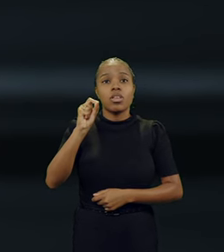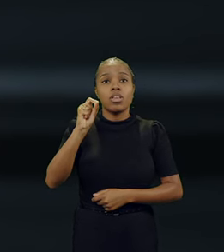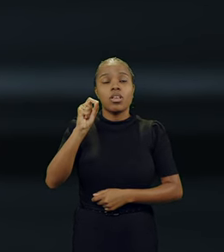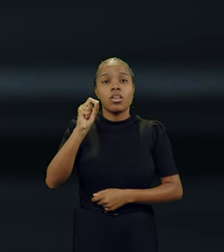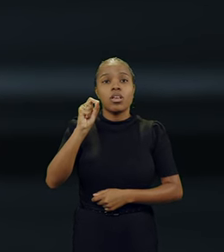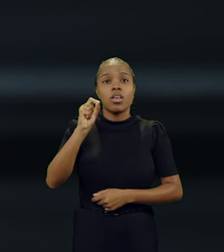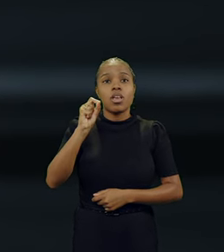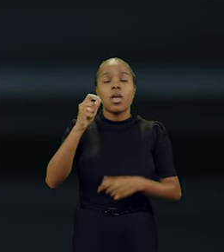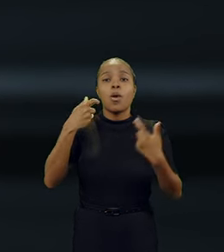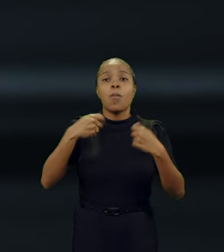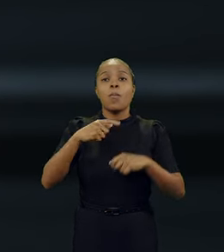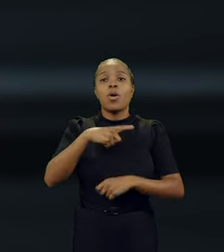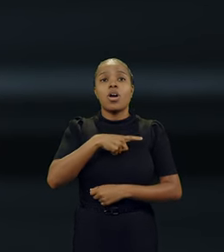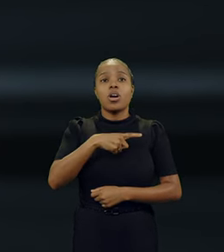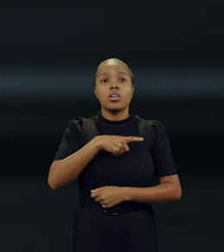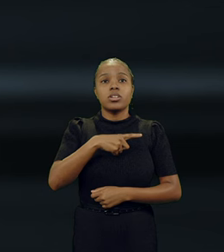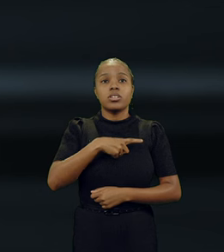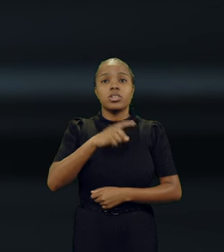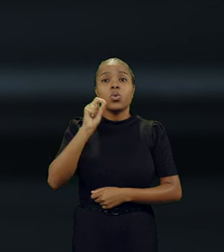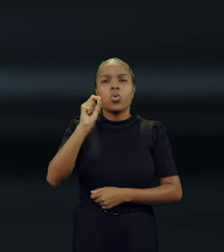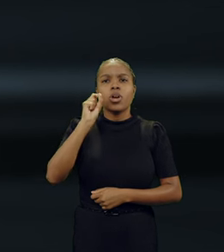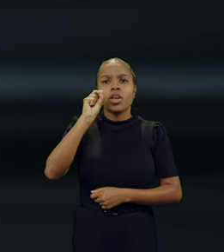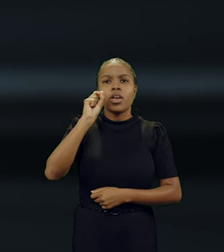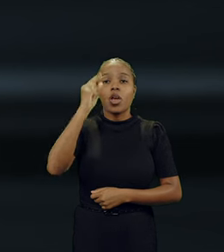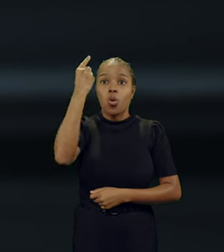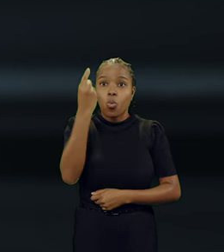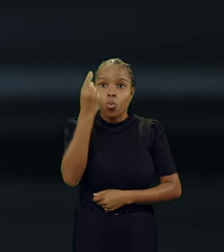Precisa de um rei.